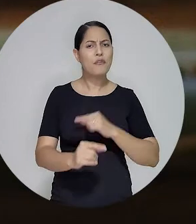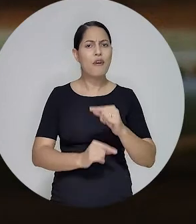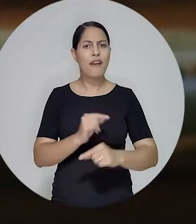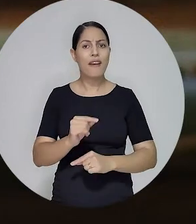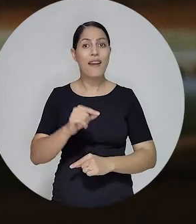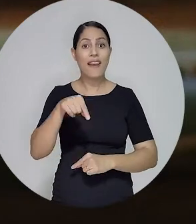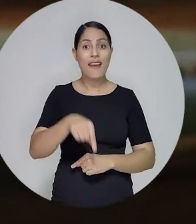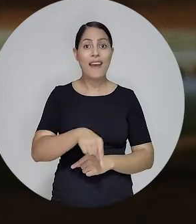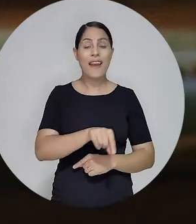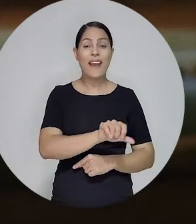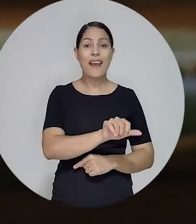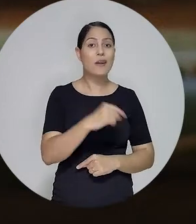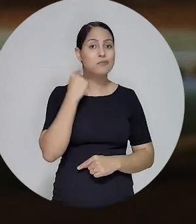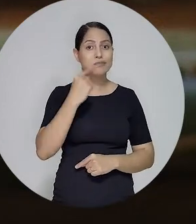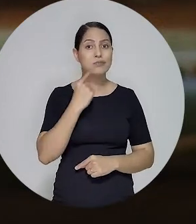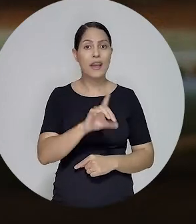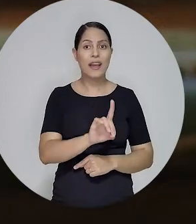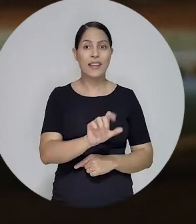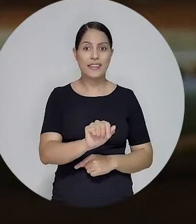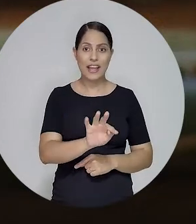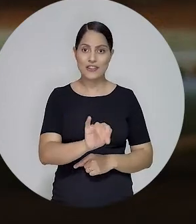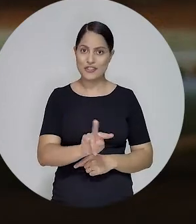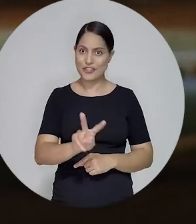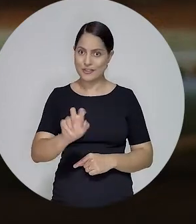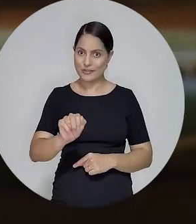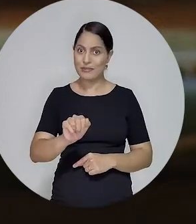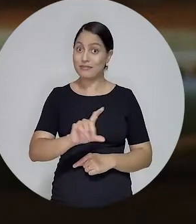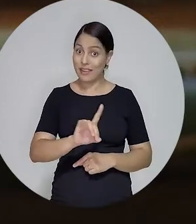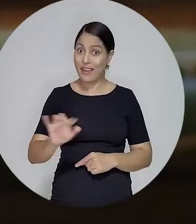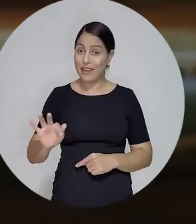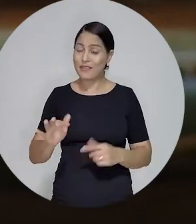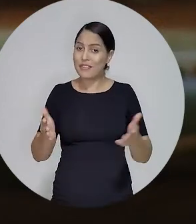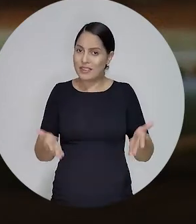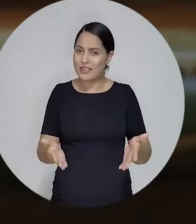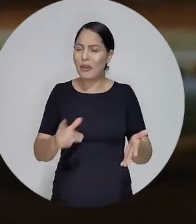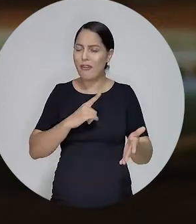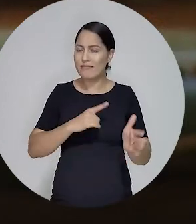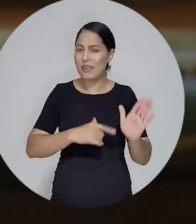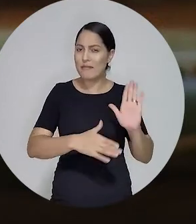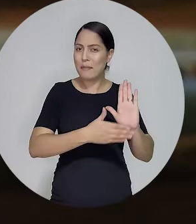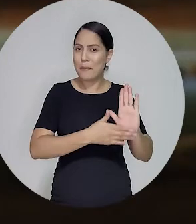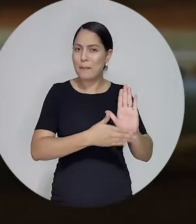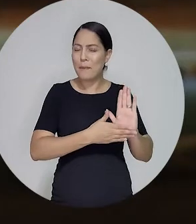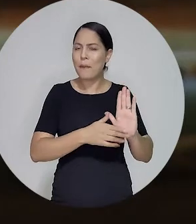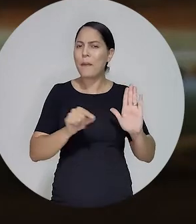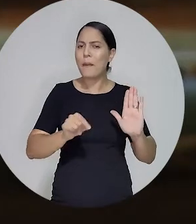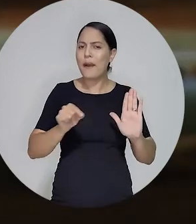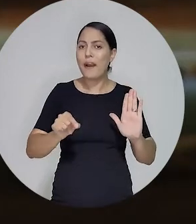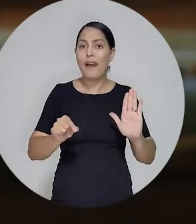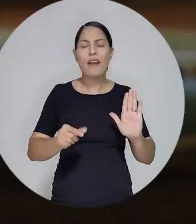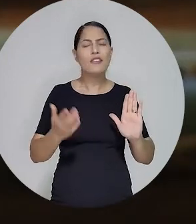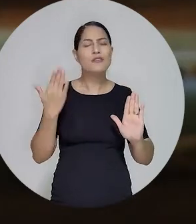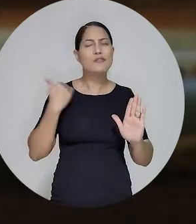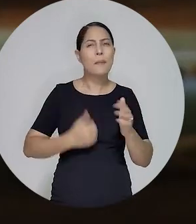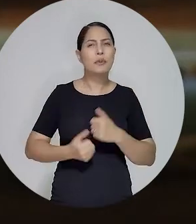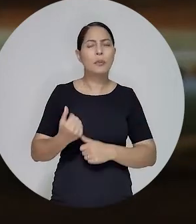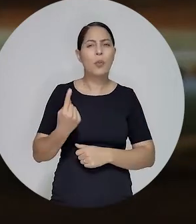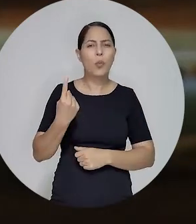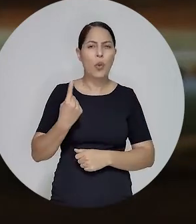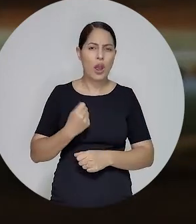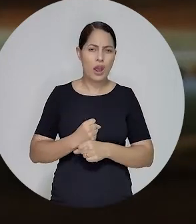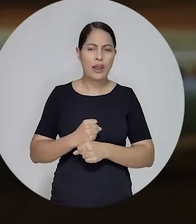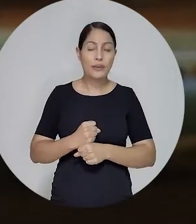Poder Executivo que cria a advocacia dativa no DF. A seccional da OAB do Distrito Federal apresentou a